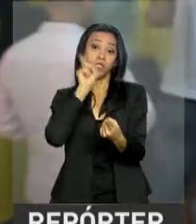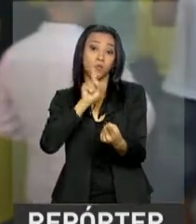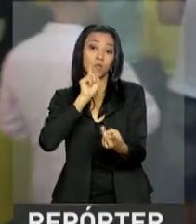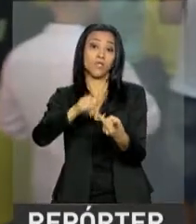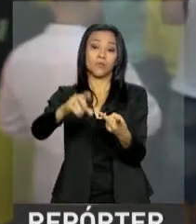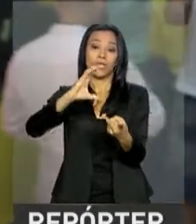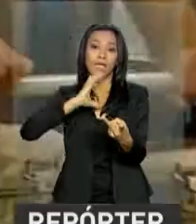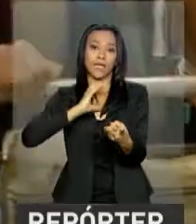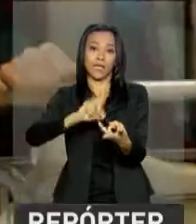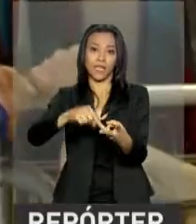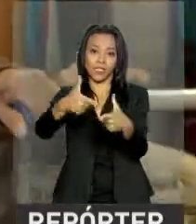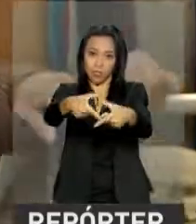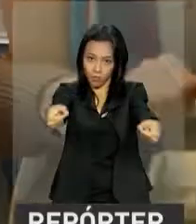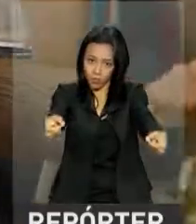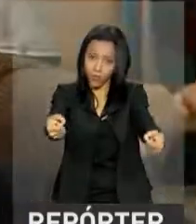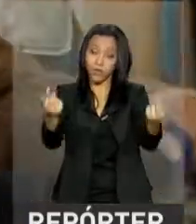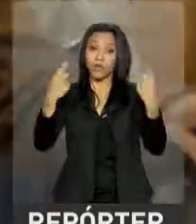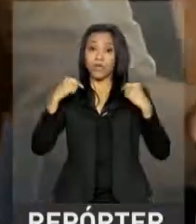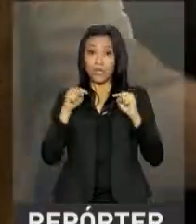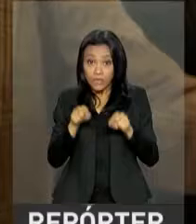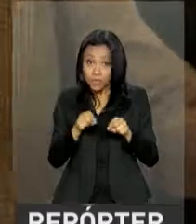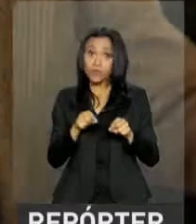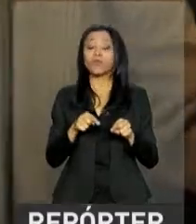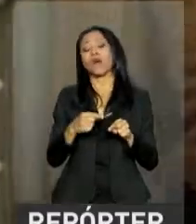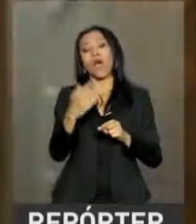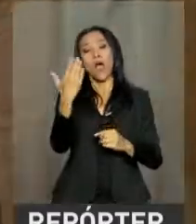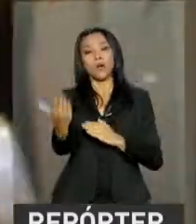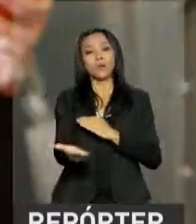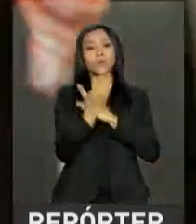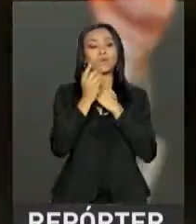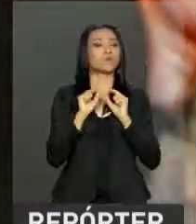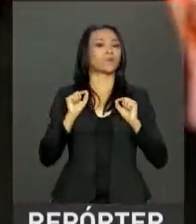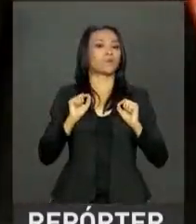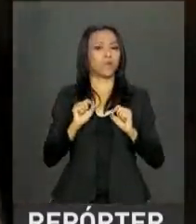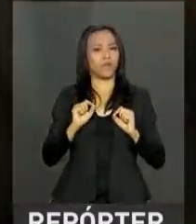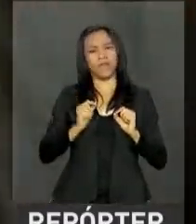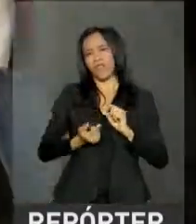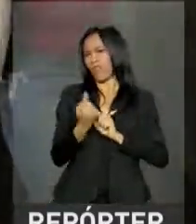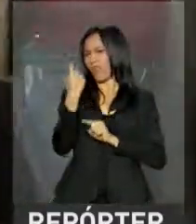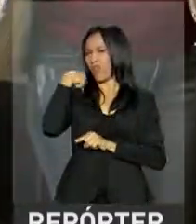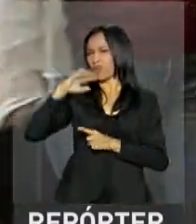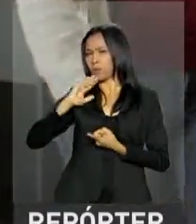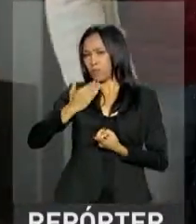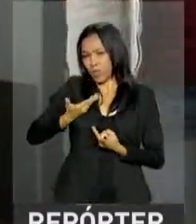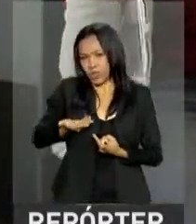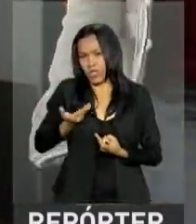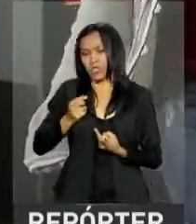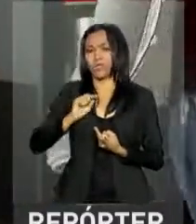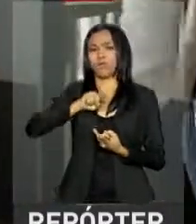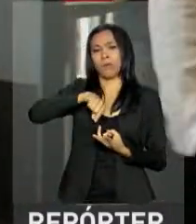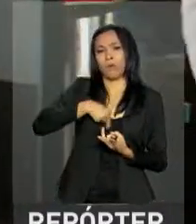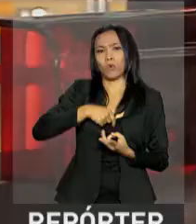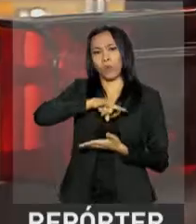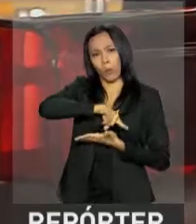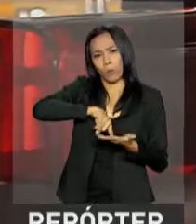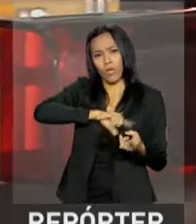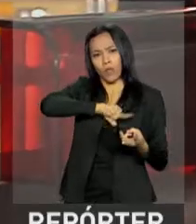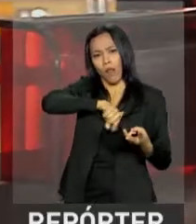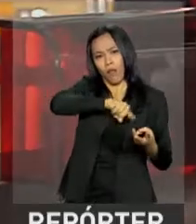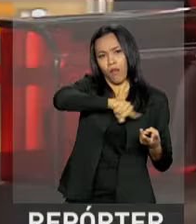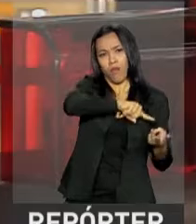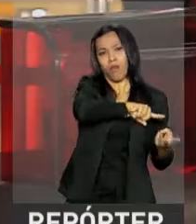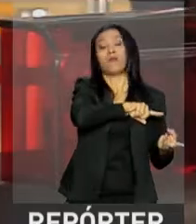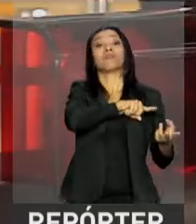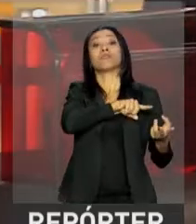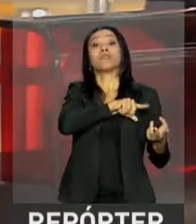Canadá e Japão. A iniciativa faz com que todo o processo, desde a solicitação até a liberação do documento, ocorra